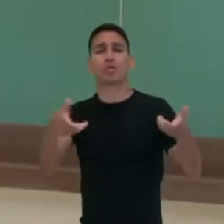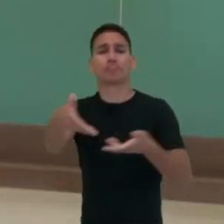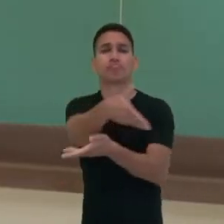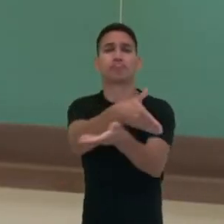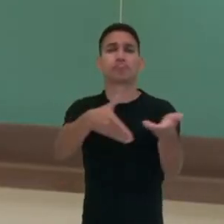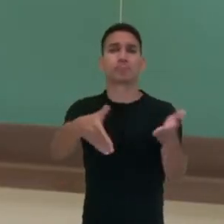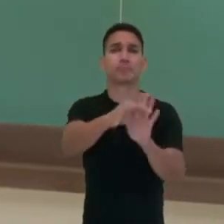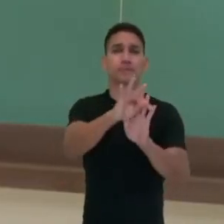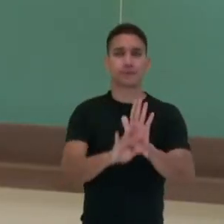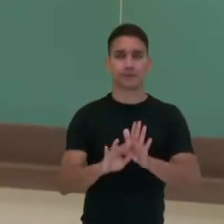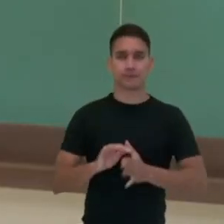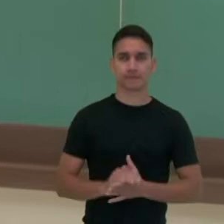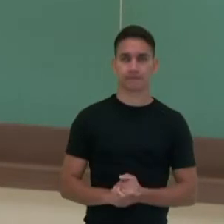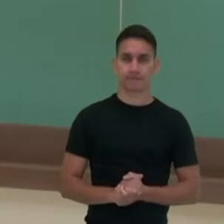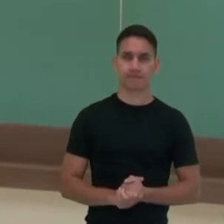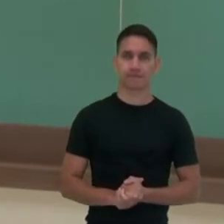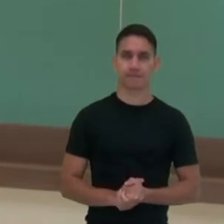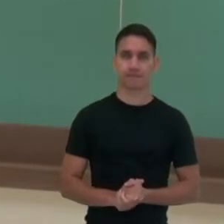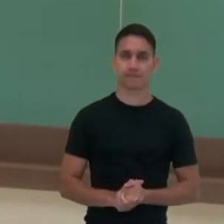texto.